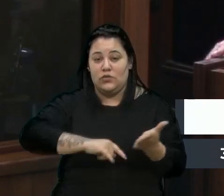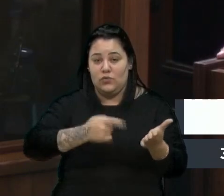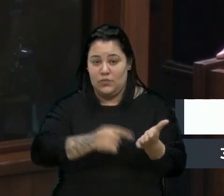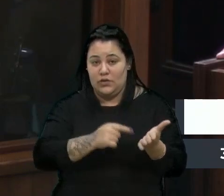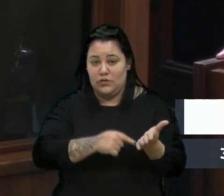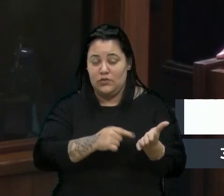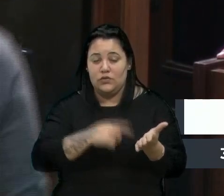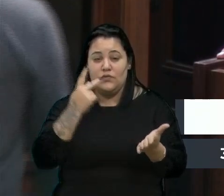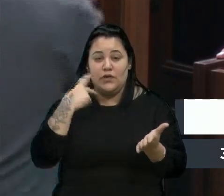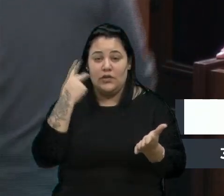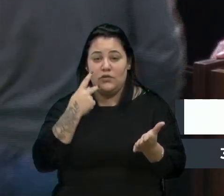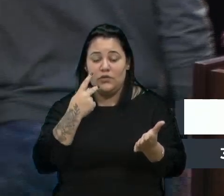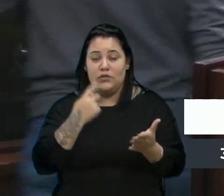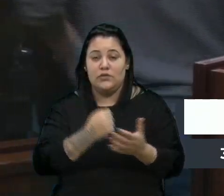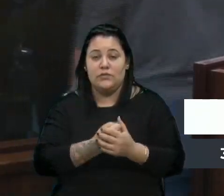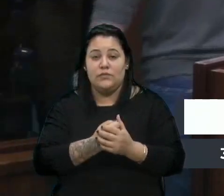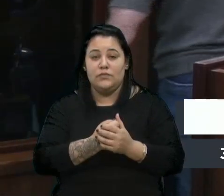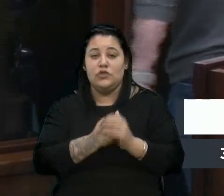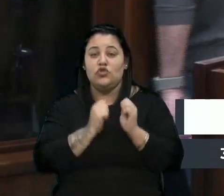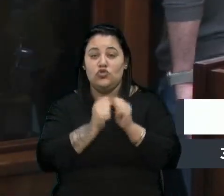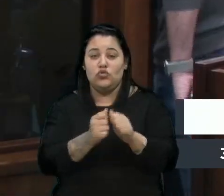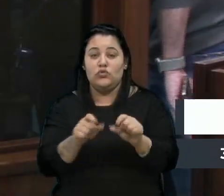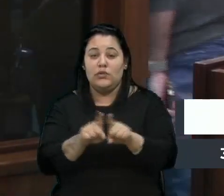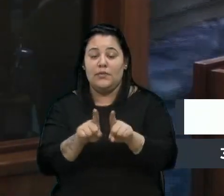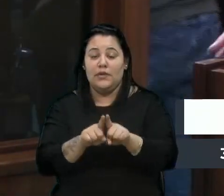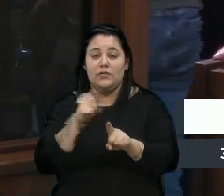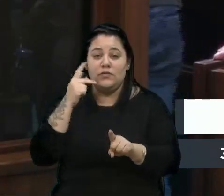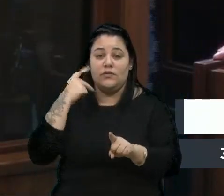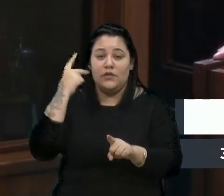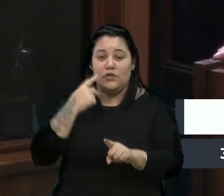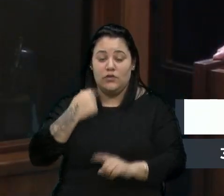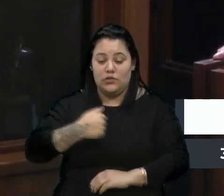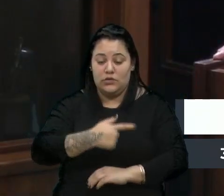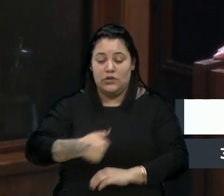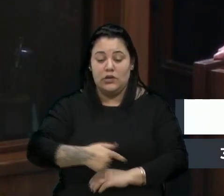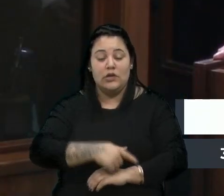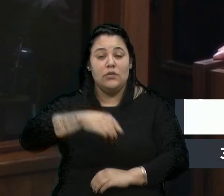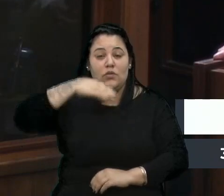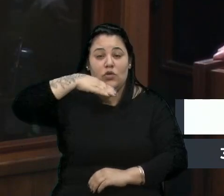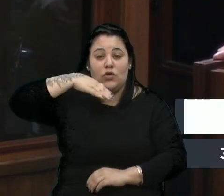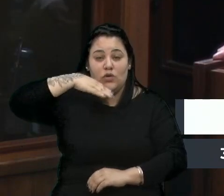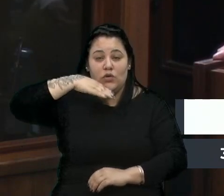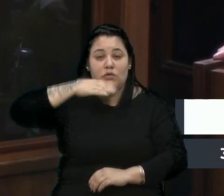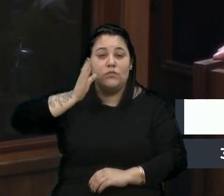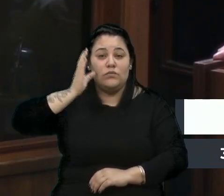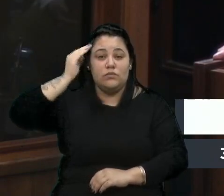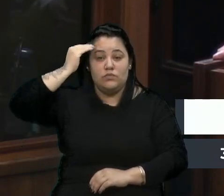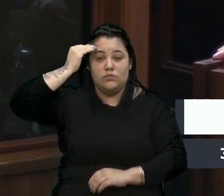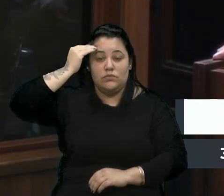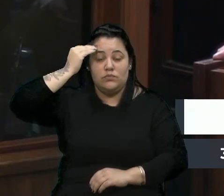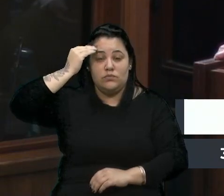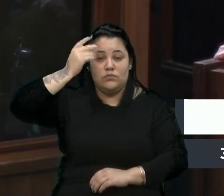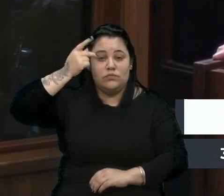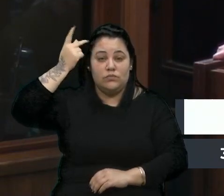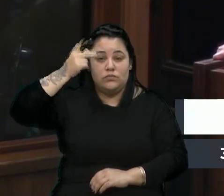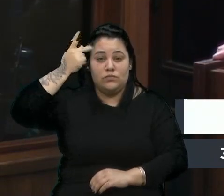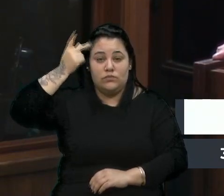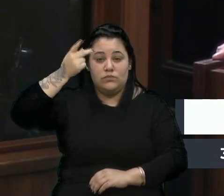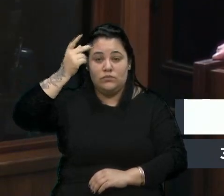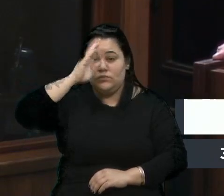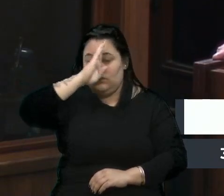Frente Parlamentar, junto com os vereadores Zanquim, Bortola, Felipe Gramemeyer, Velocino Ex e